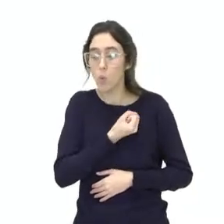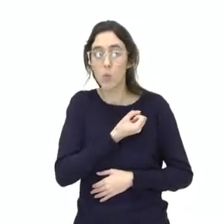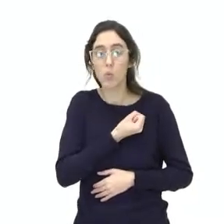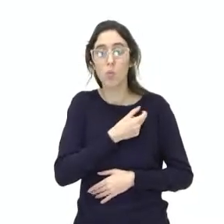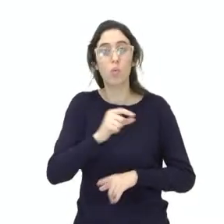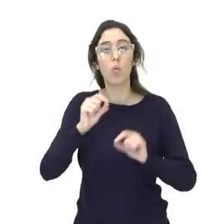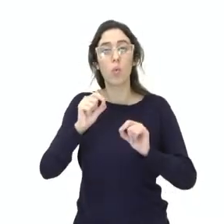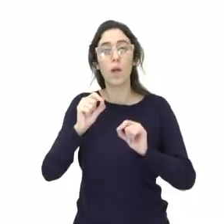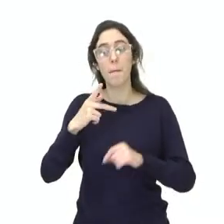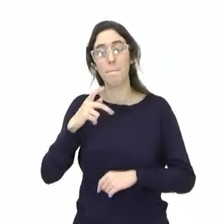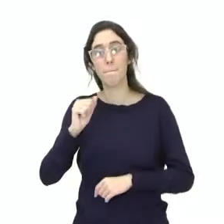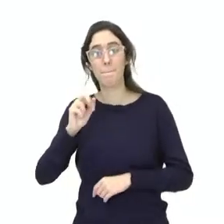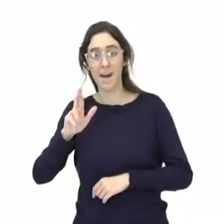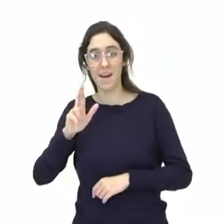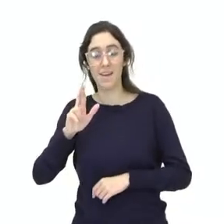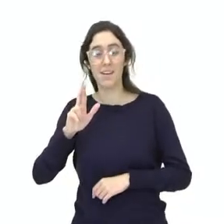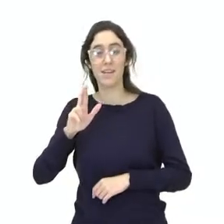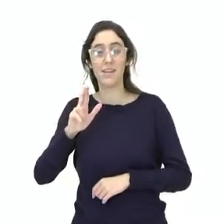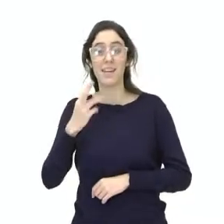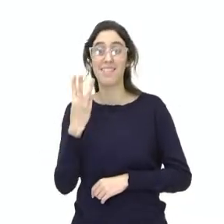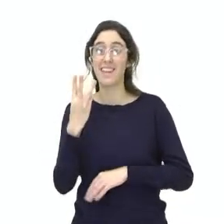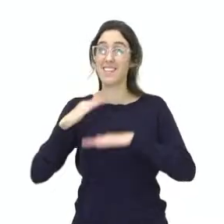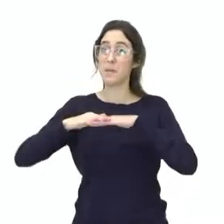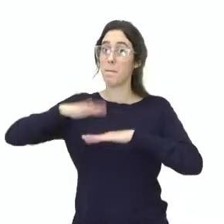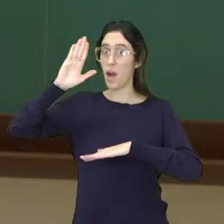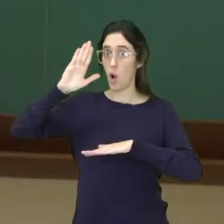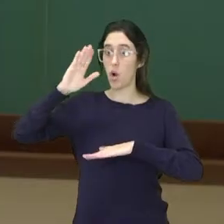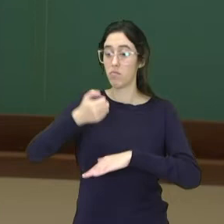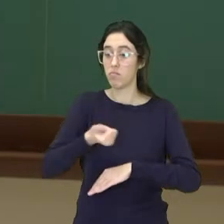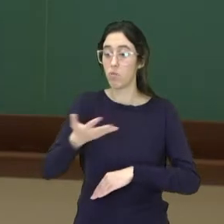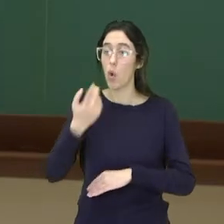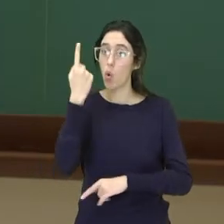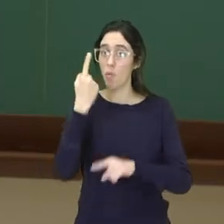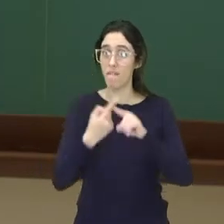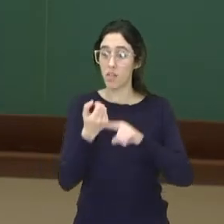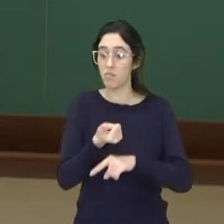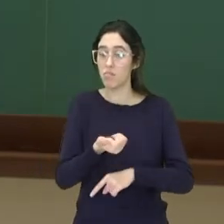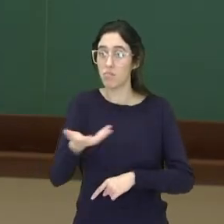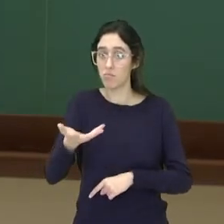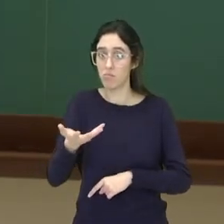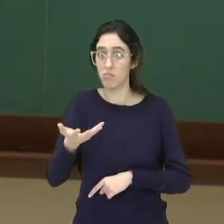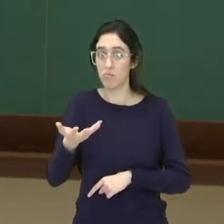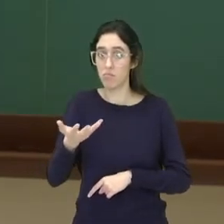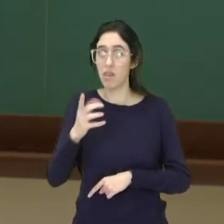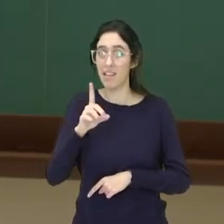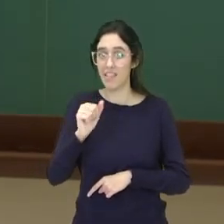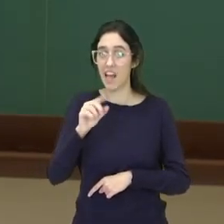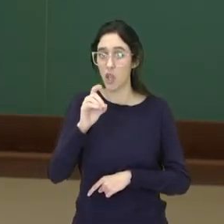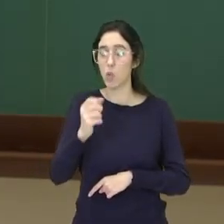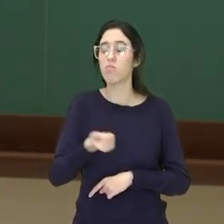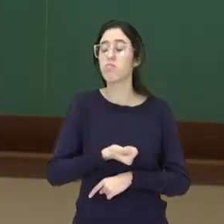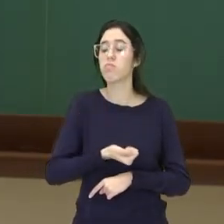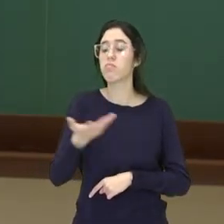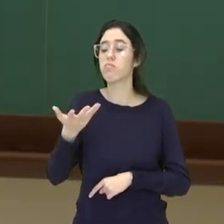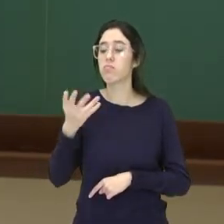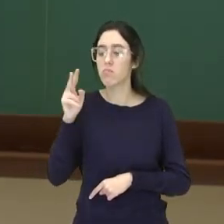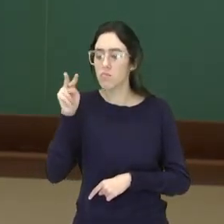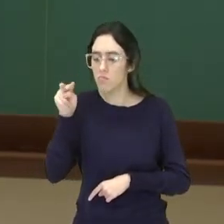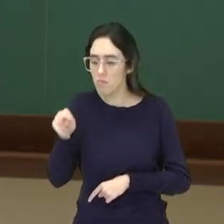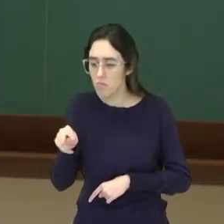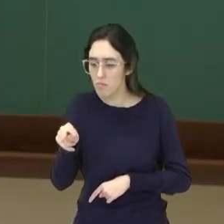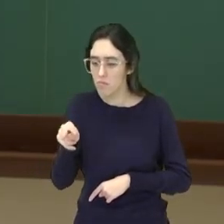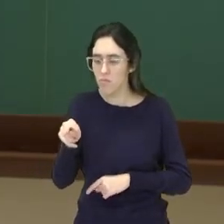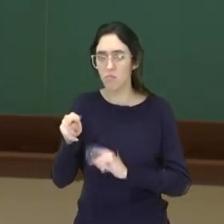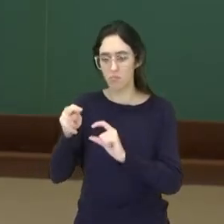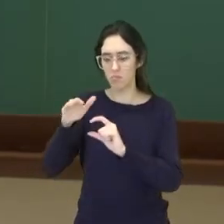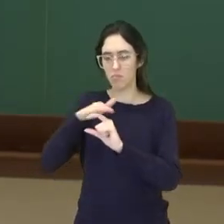número par e maior que 3, ao lançá-lo uma única vez. Então, lancei um dado para cima. Olhei para o resultado que saiu na face